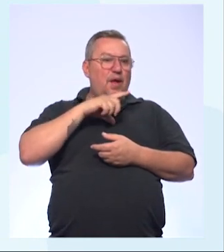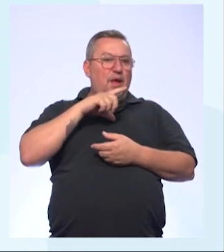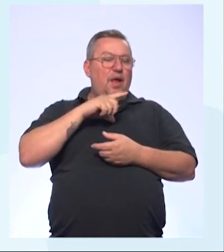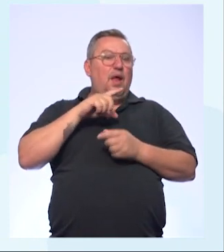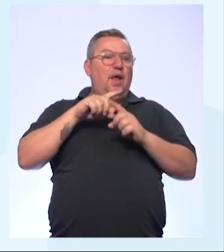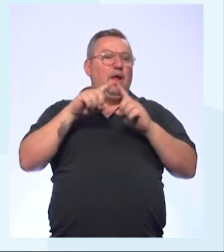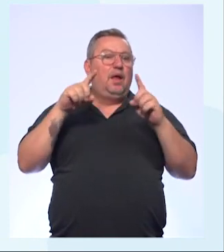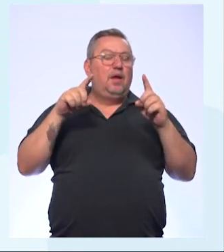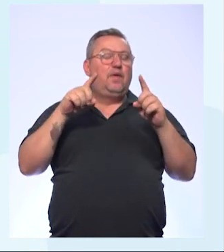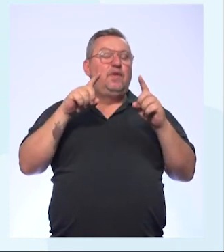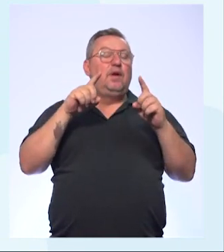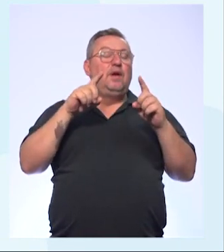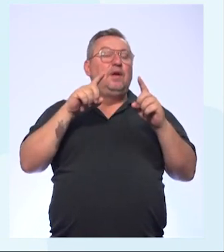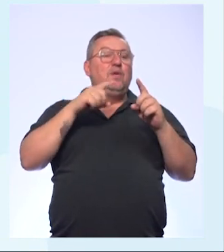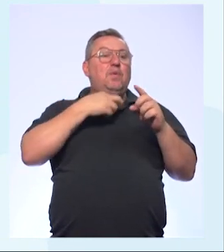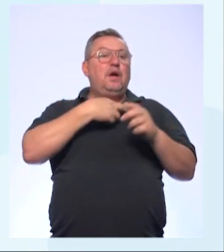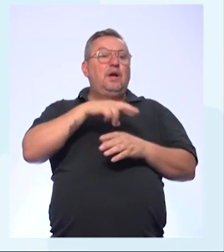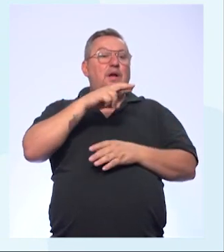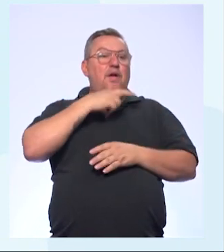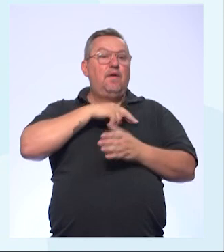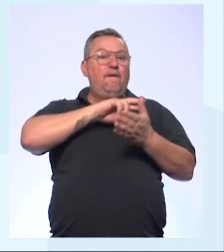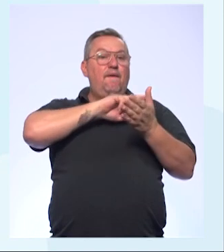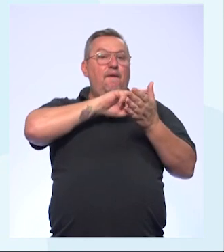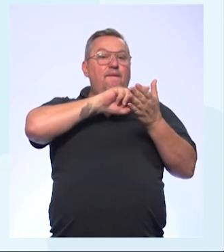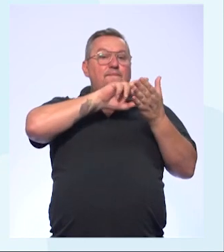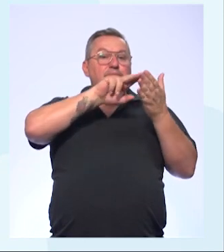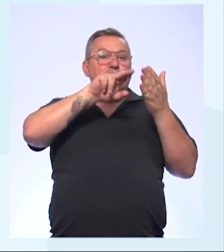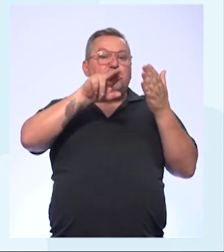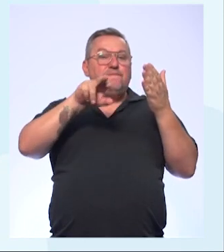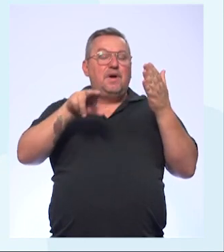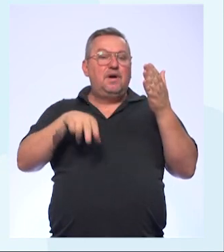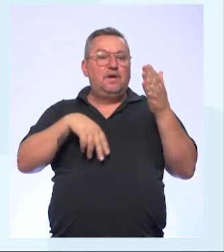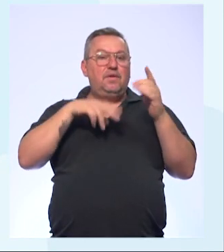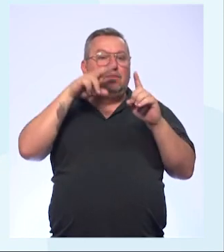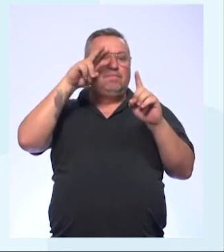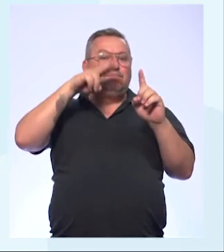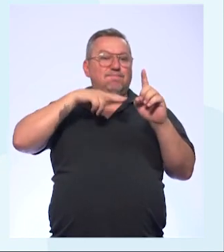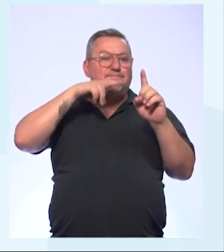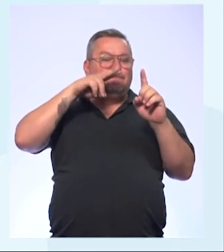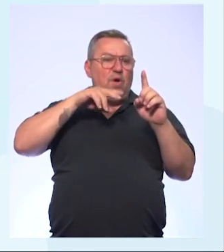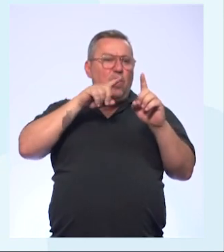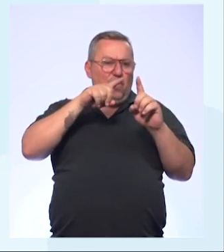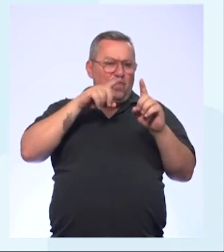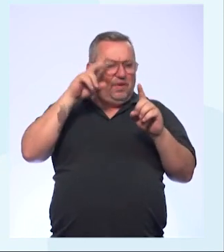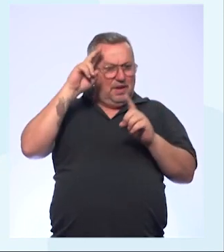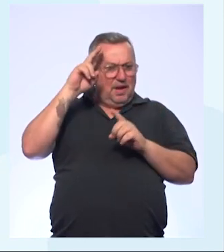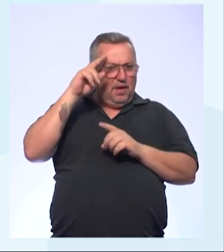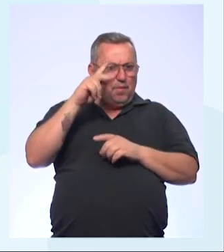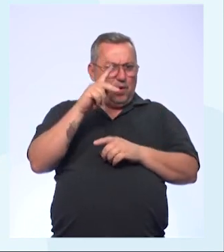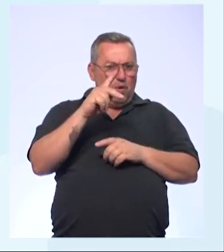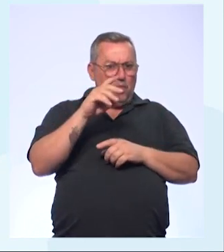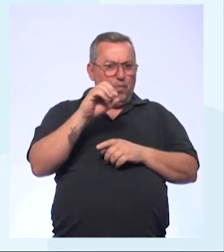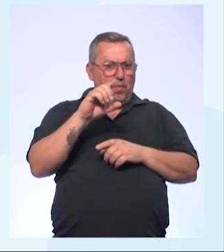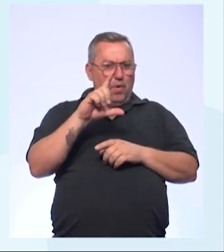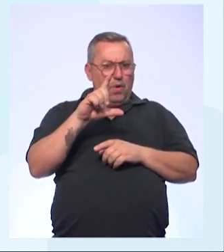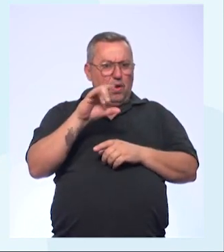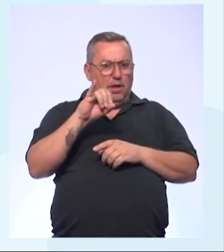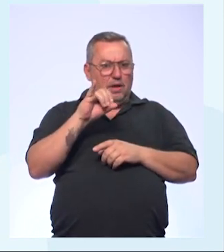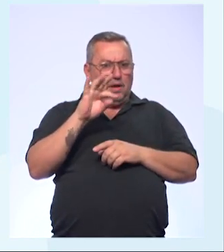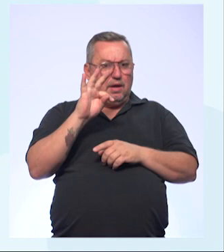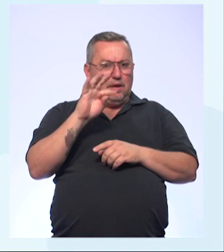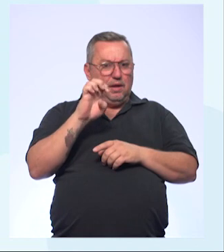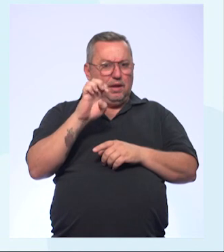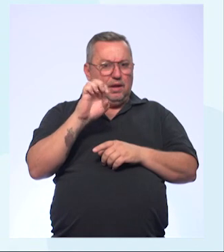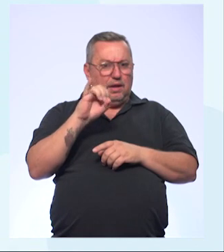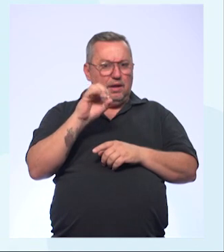religião politeísta. Sexto ano, vocês lembram o que é politeísta? Eu acho que vocês